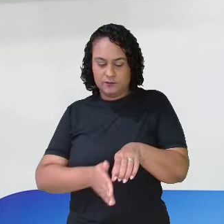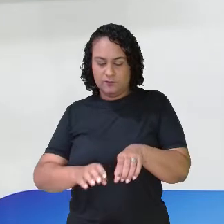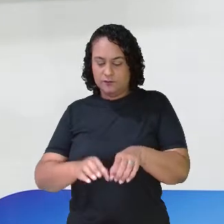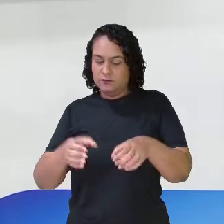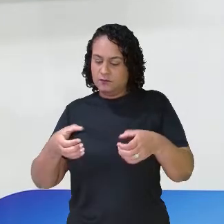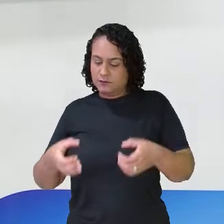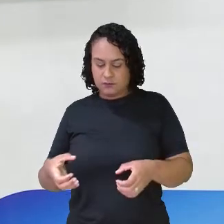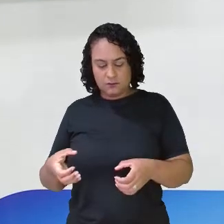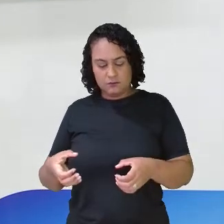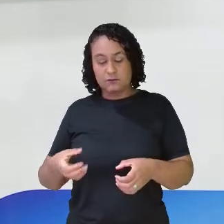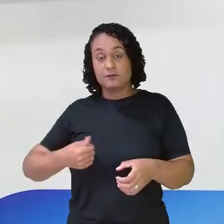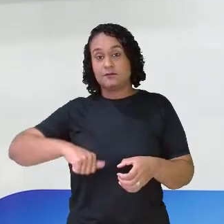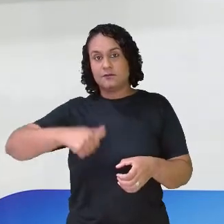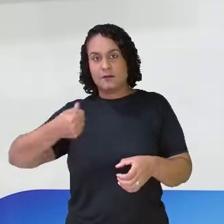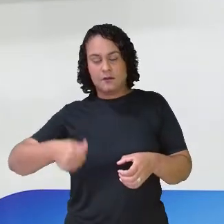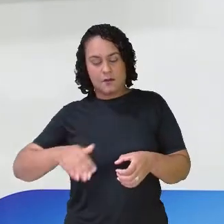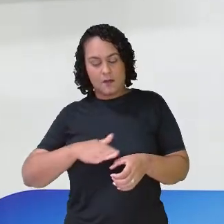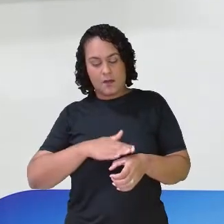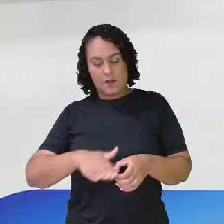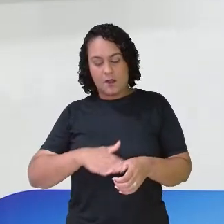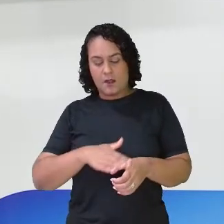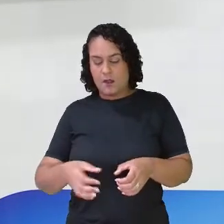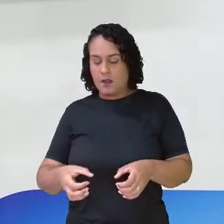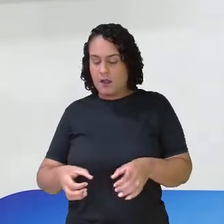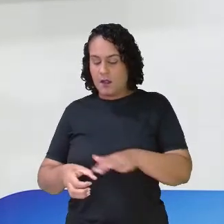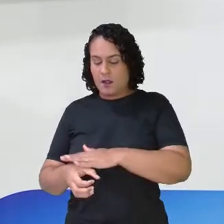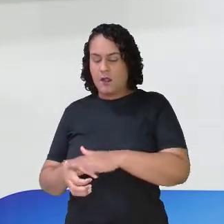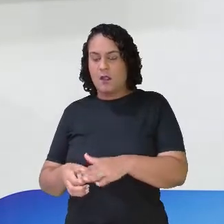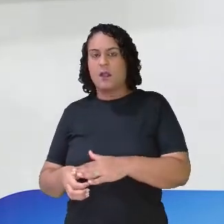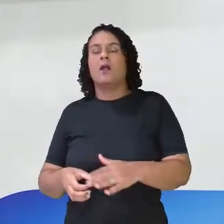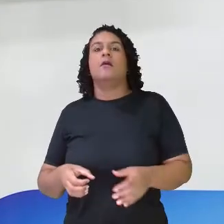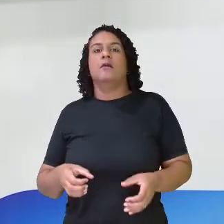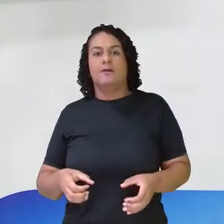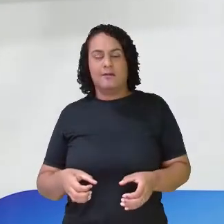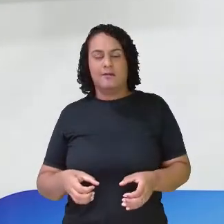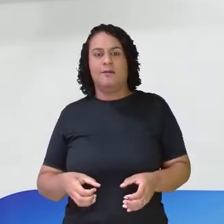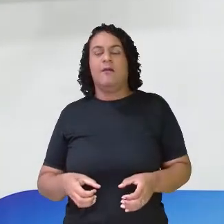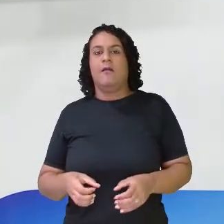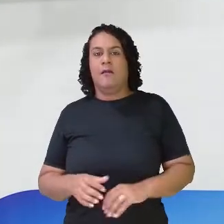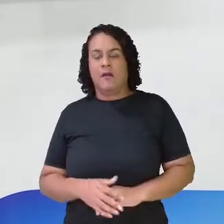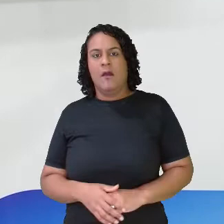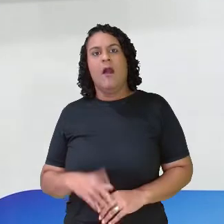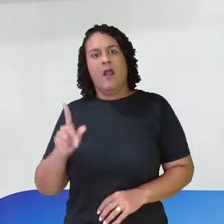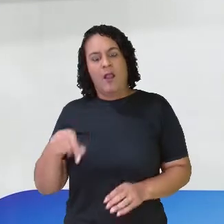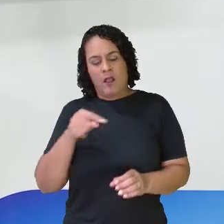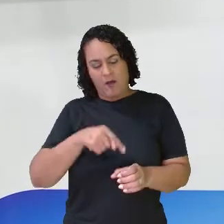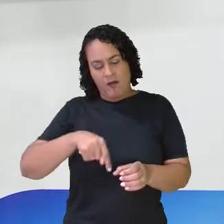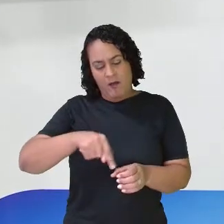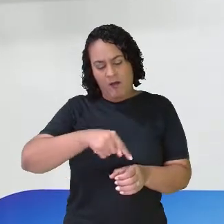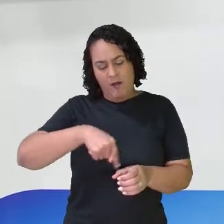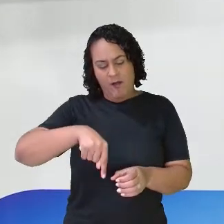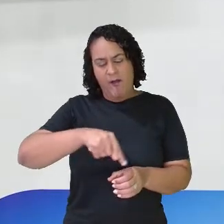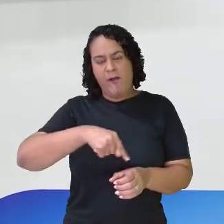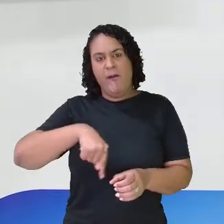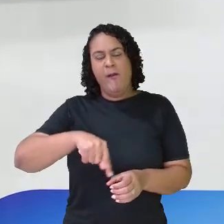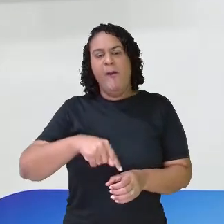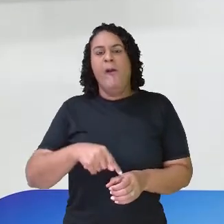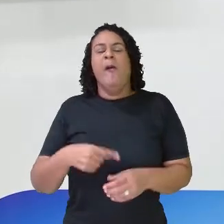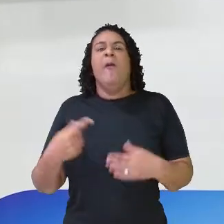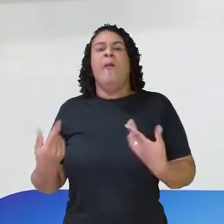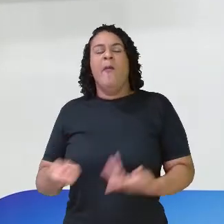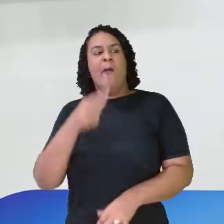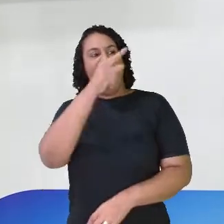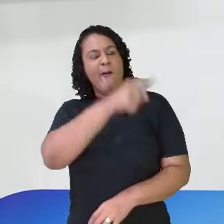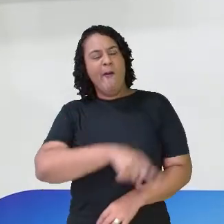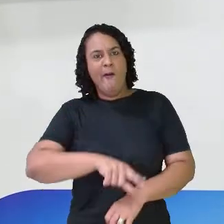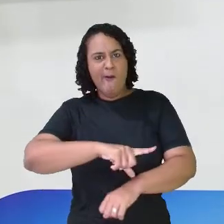e analisarem a forma dessa banda. Um círculo, aquele relógio de